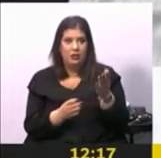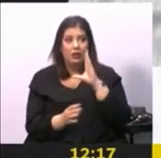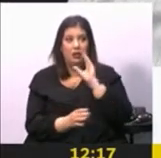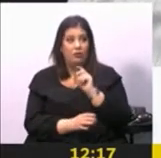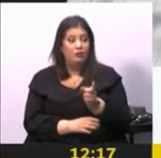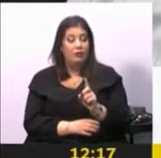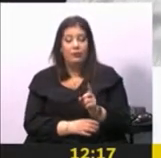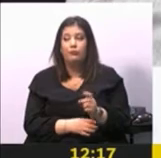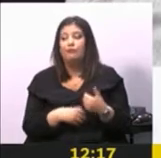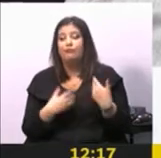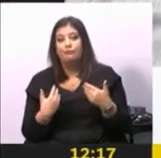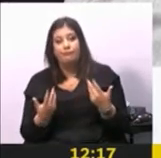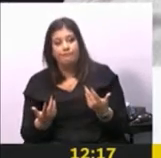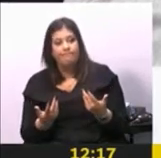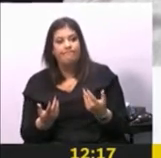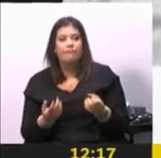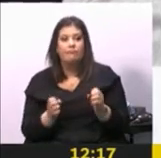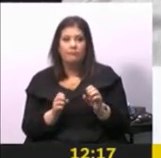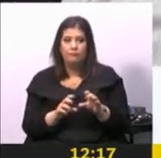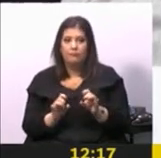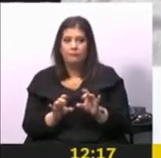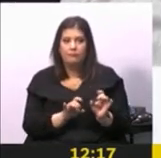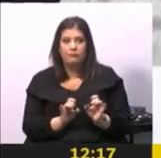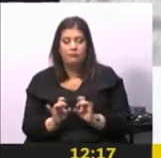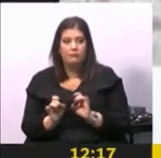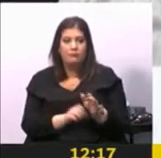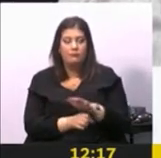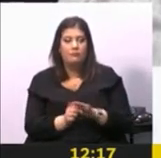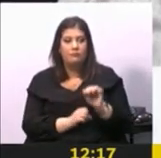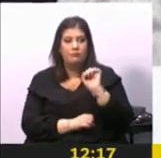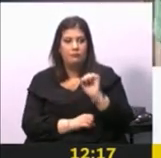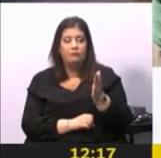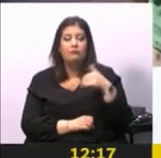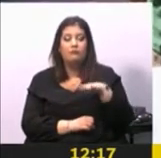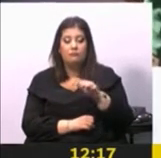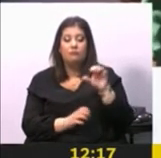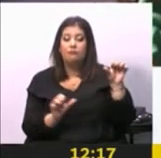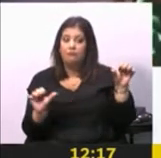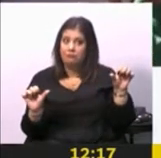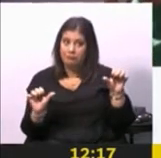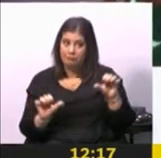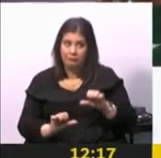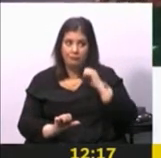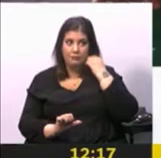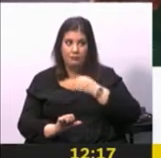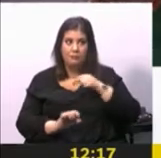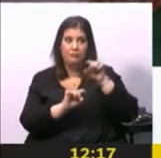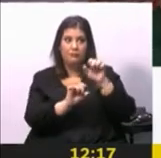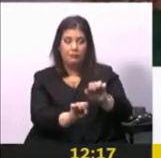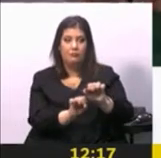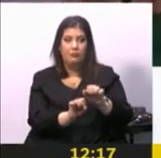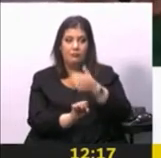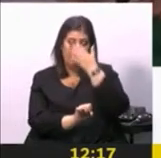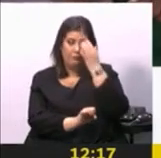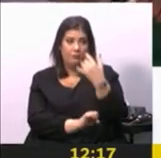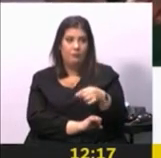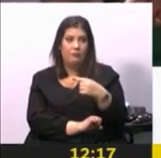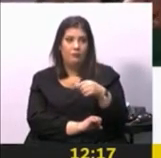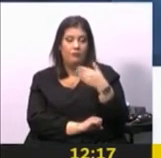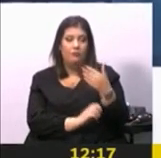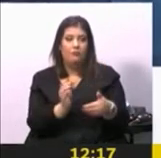sabemos o que é que o desfecho do caso, mas pelo agravamento das medidas de coação, eu presumo que hoje em